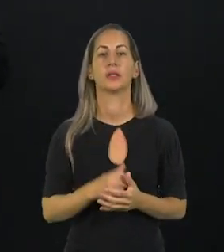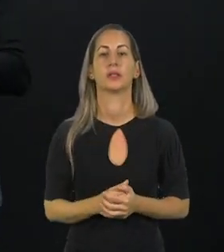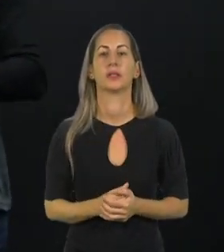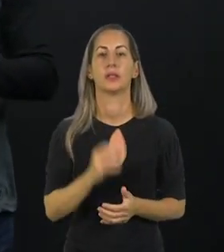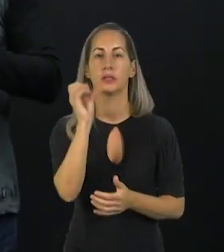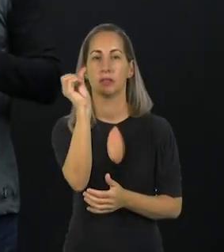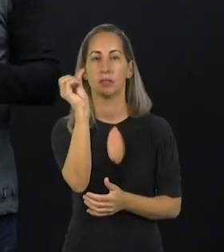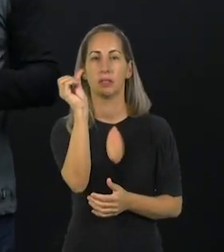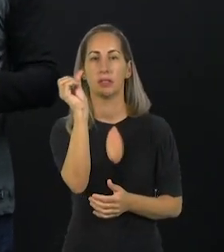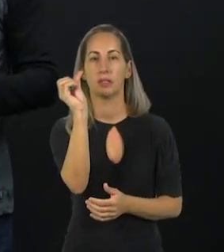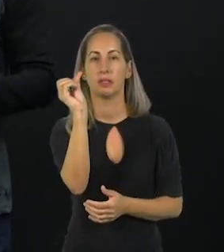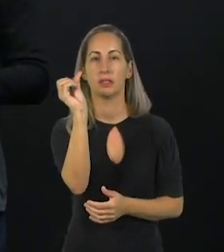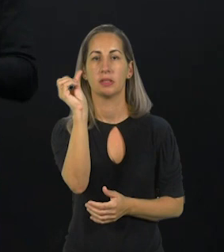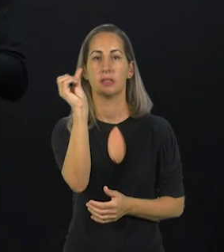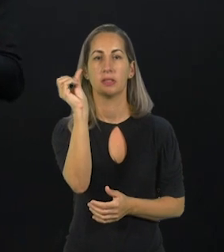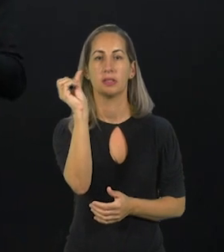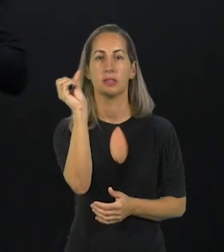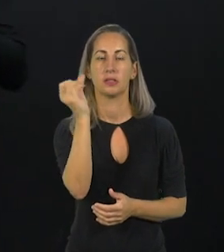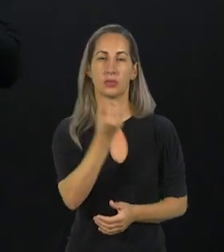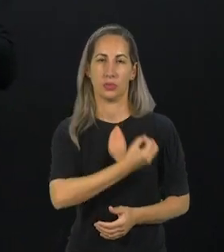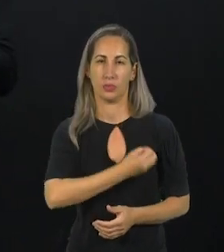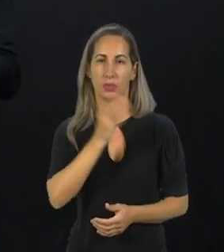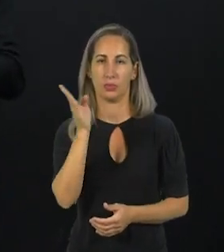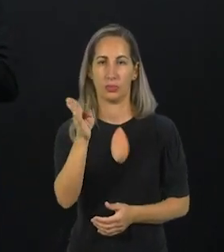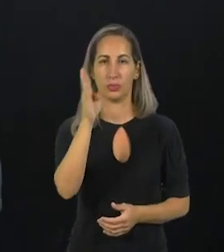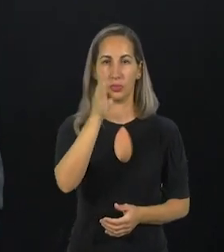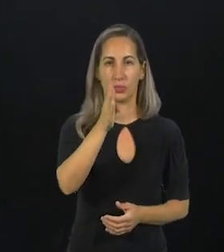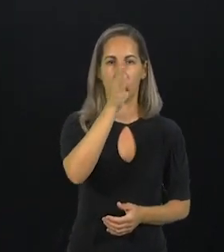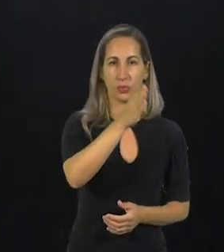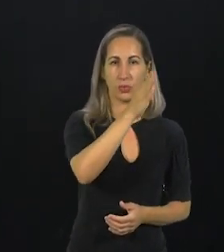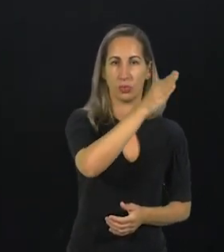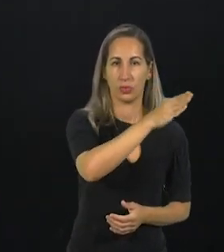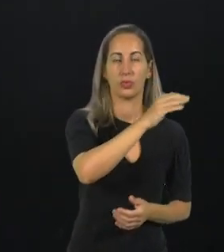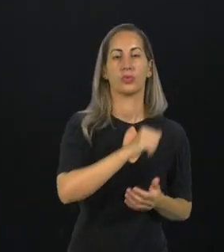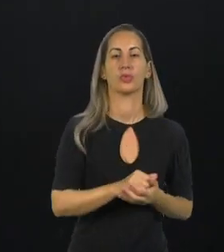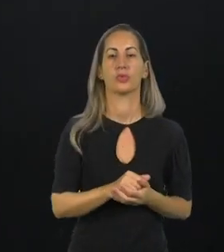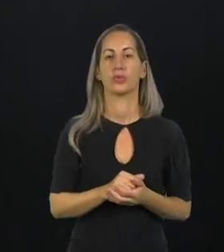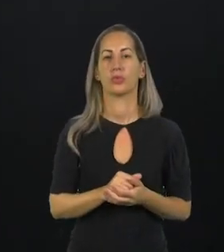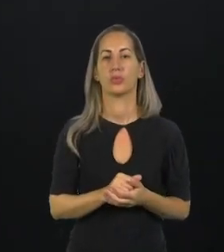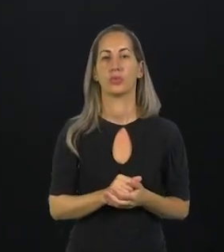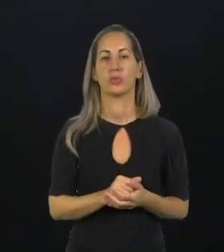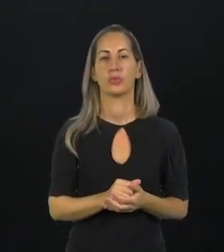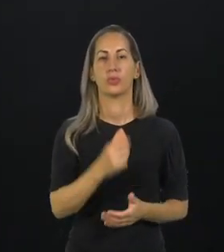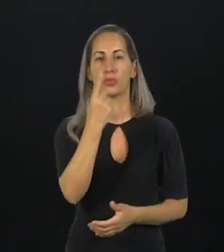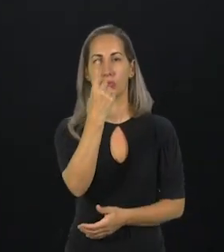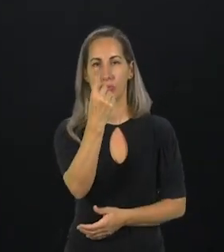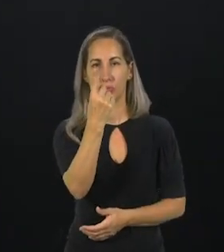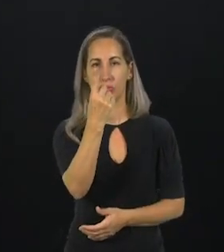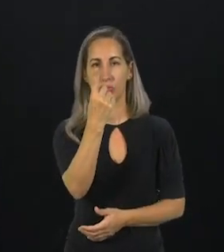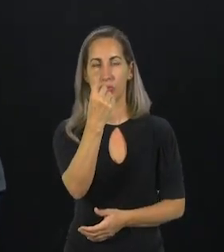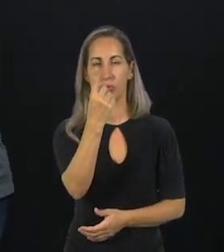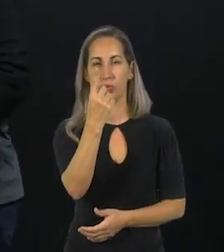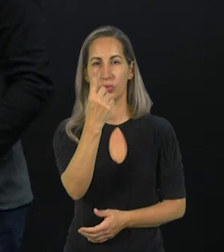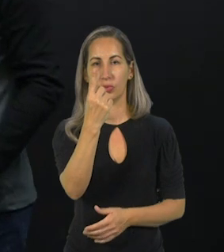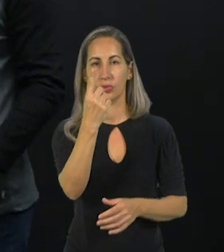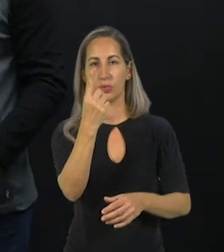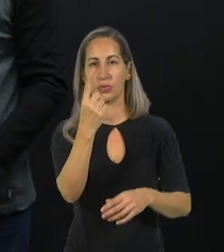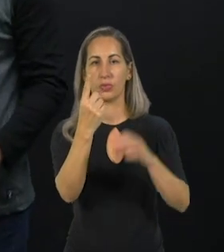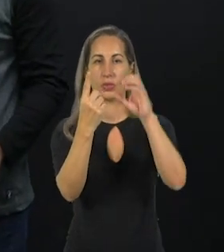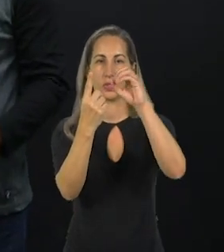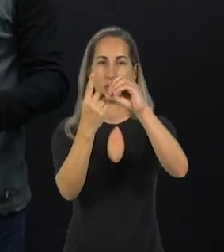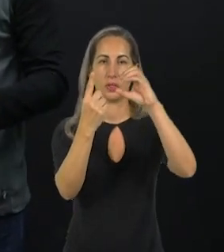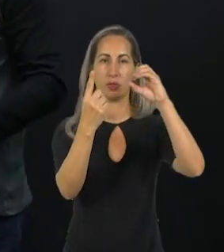aqui 6 casas decimais, no nosso denominador eu vou ter o número 1 seguido de